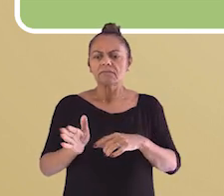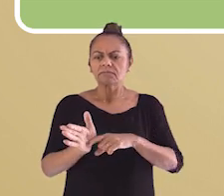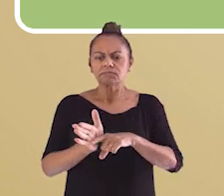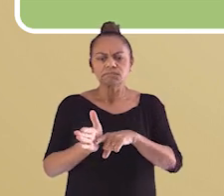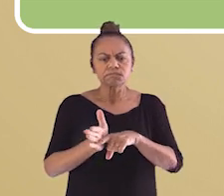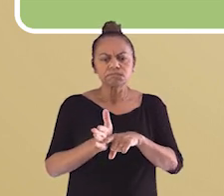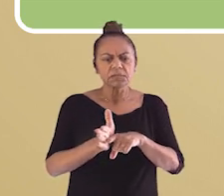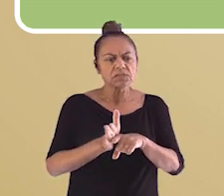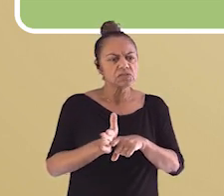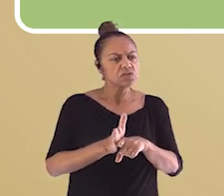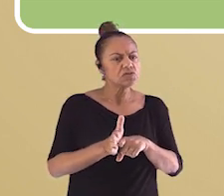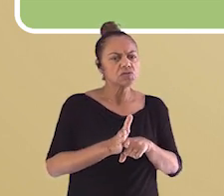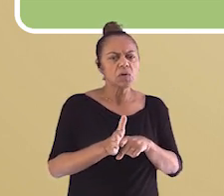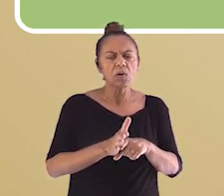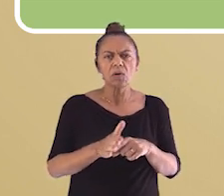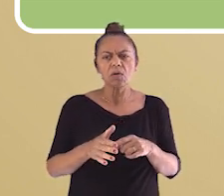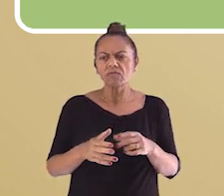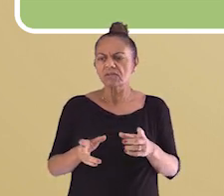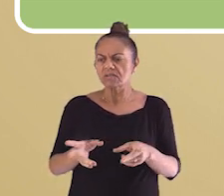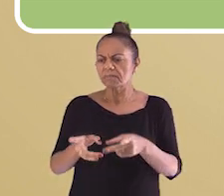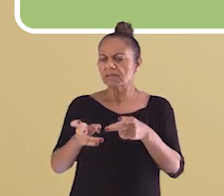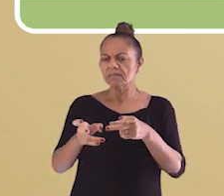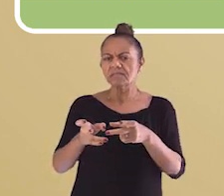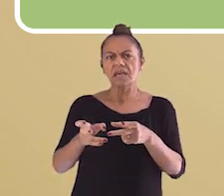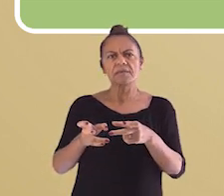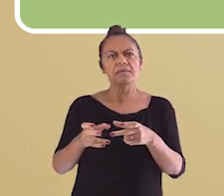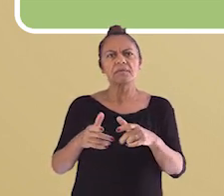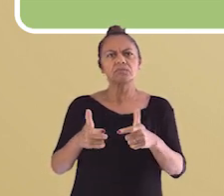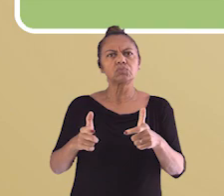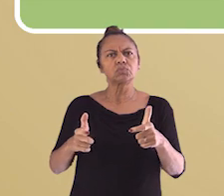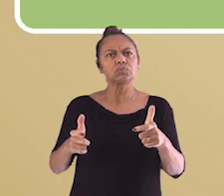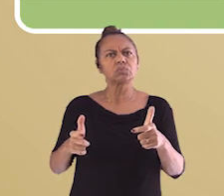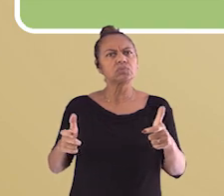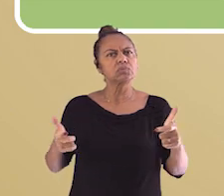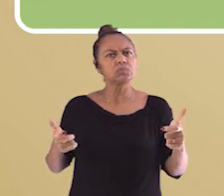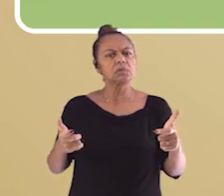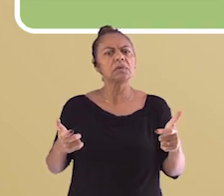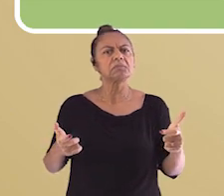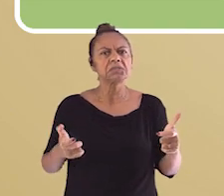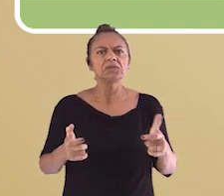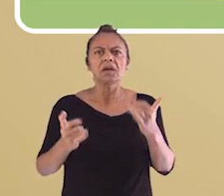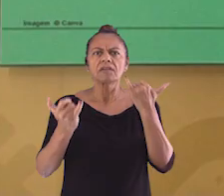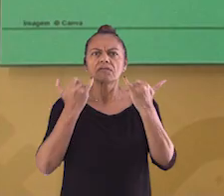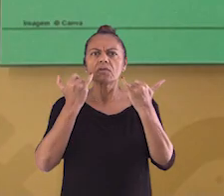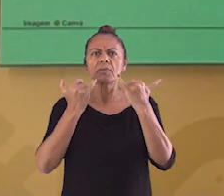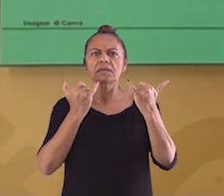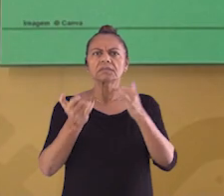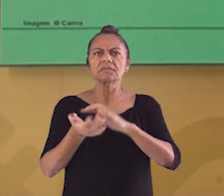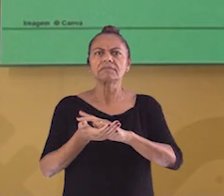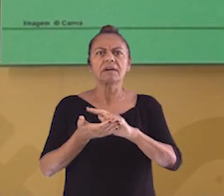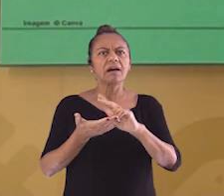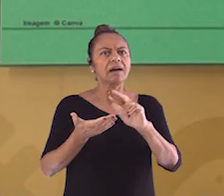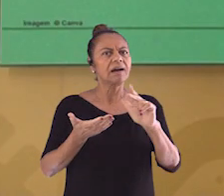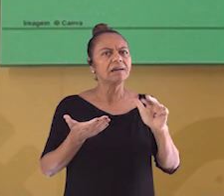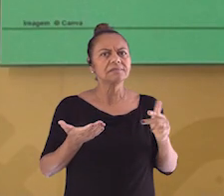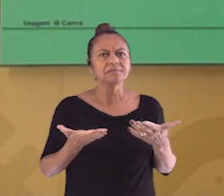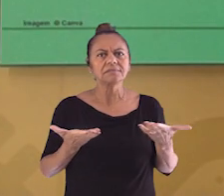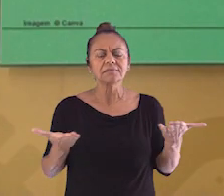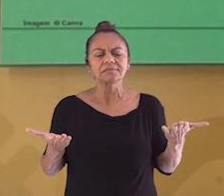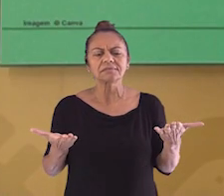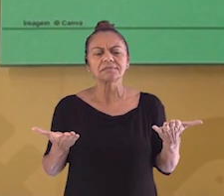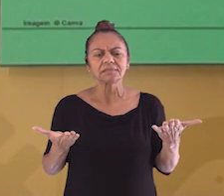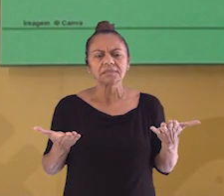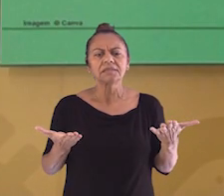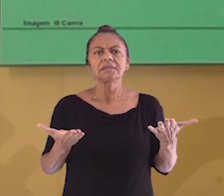pesquisou. Isso acontece com qualquer coisa que você pesquise na internet, já repararam? O controle das